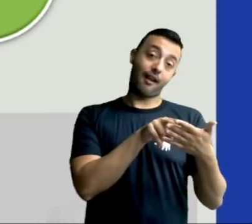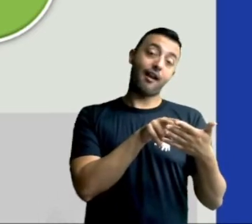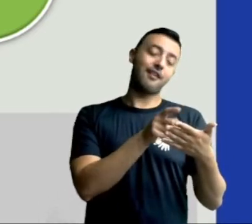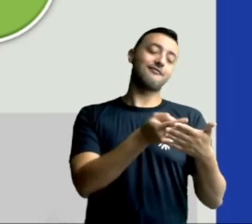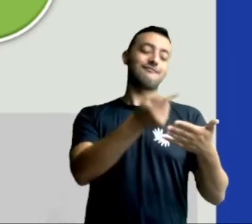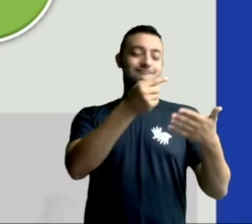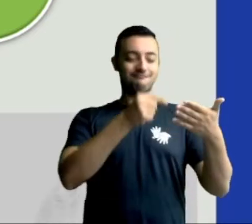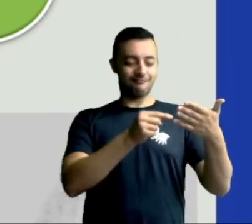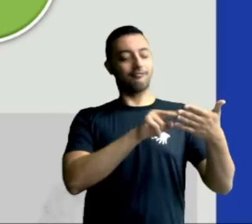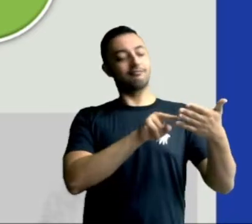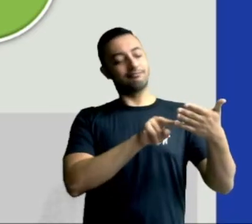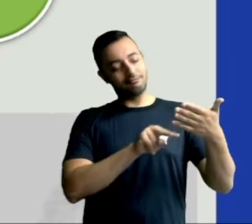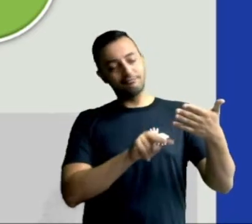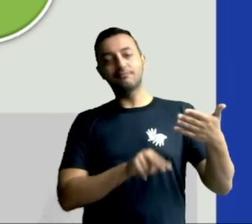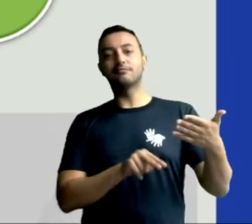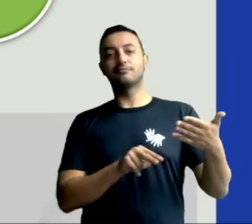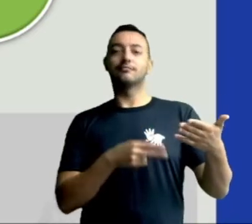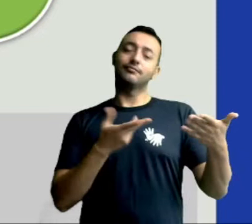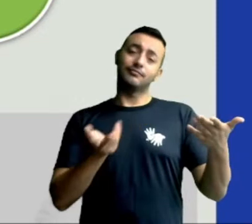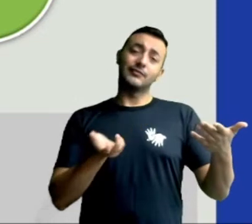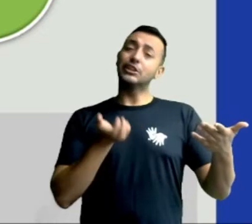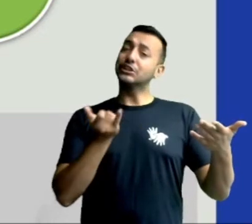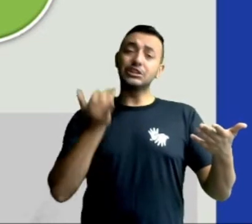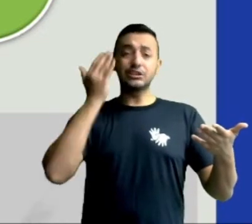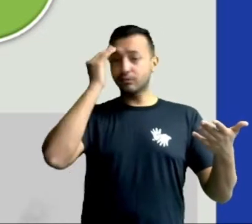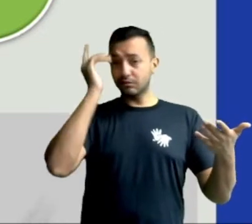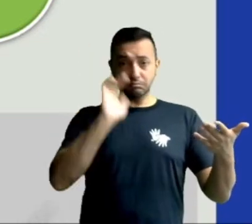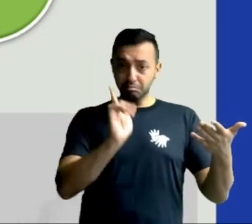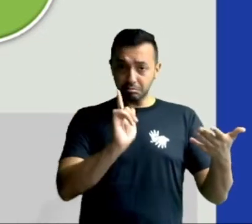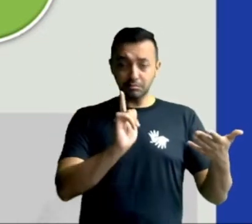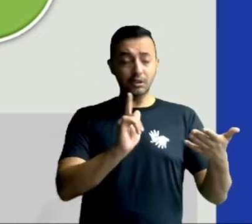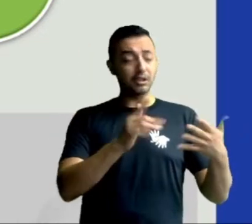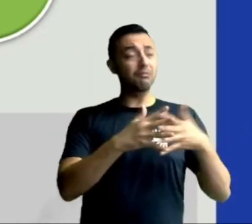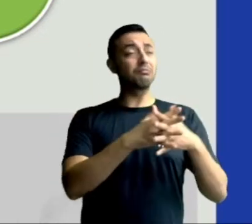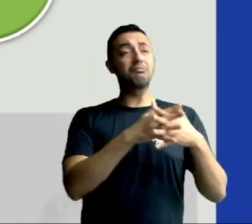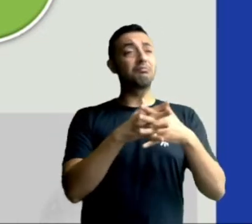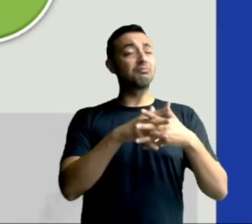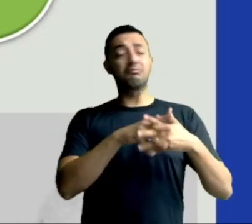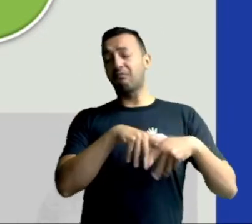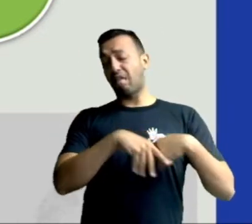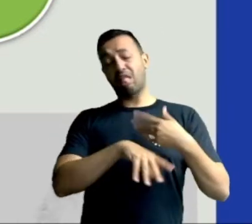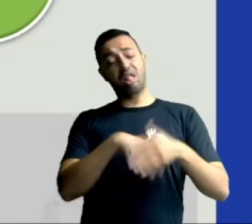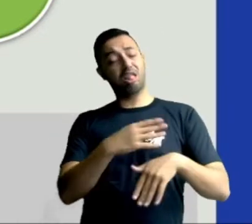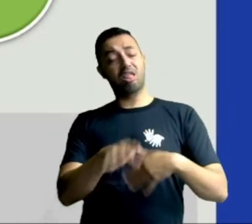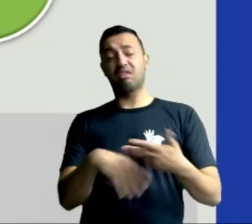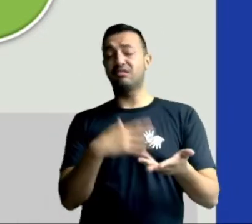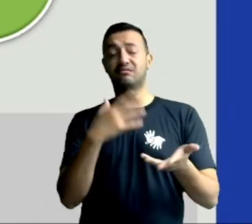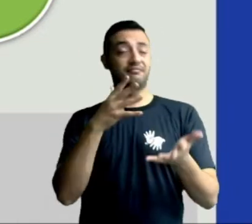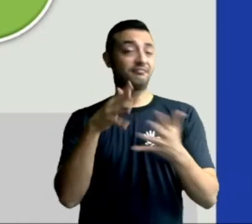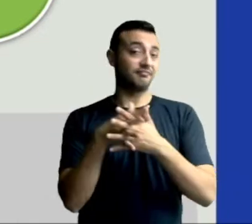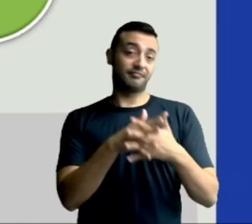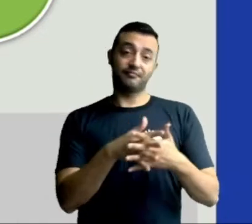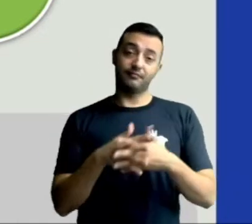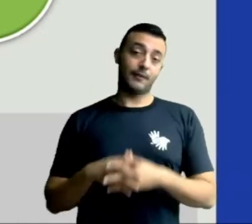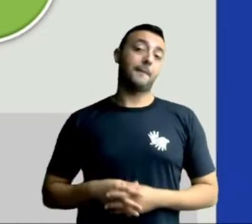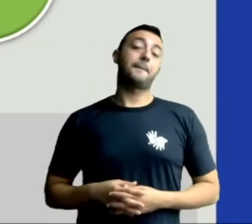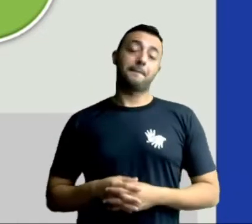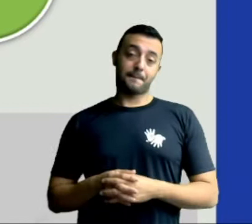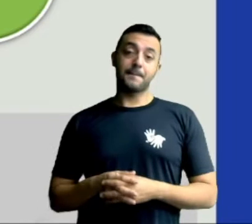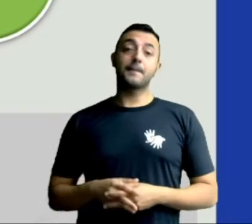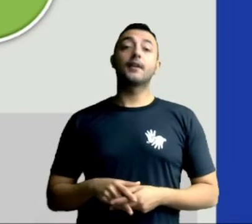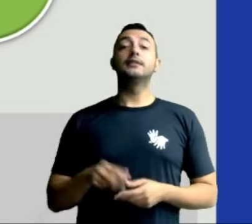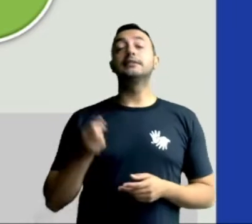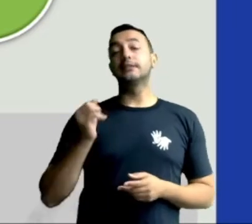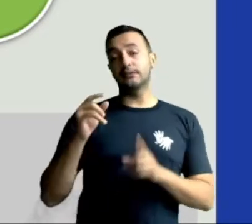de neve e você começa a não compreender o que está sendo passado. Depois, algum termo que não saiba